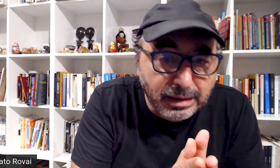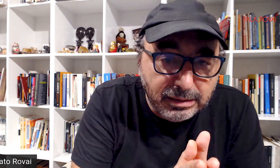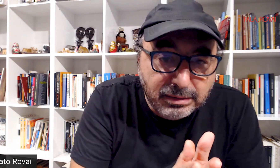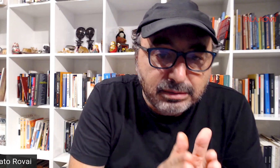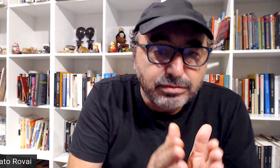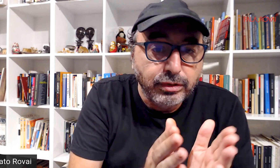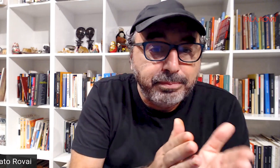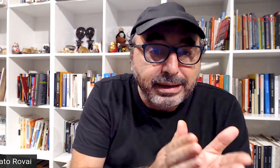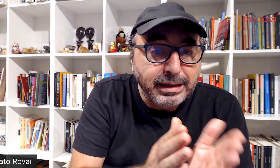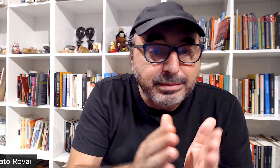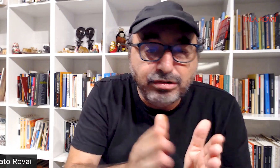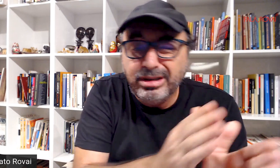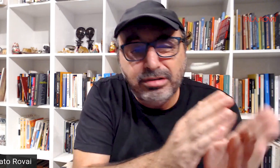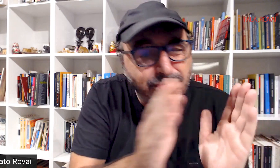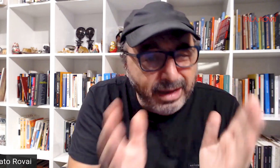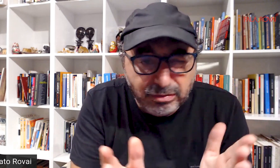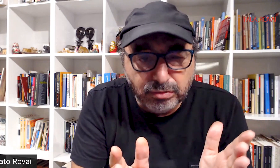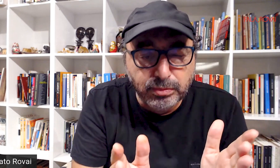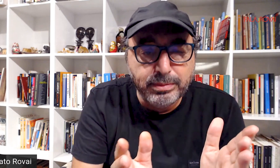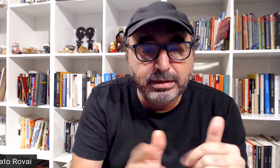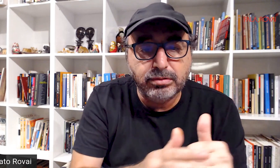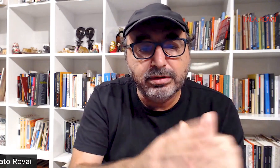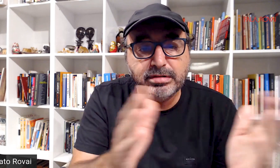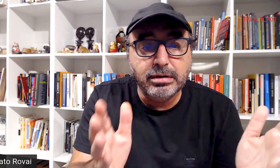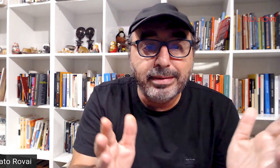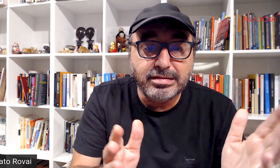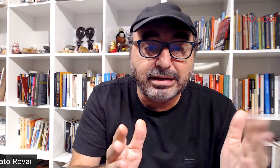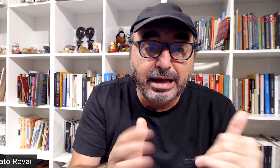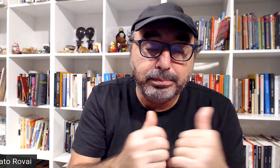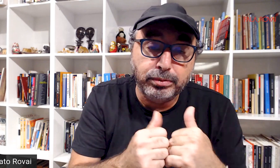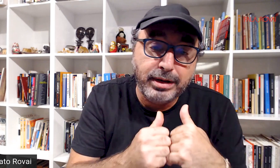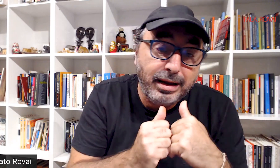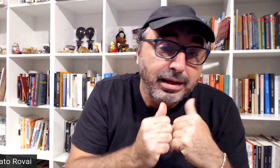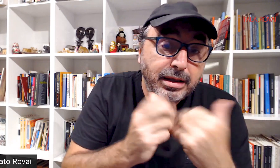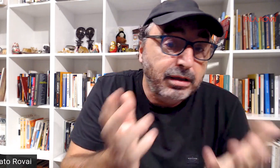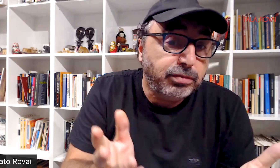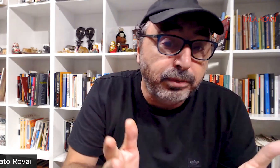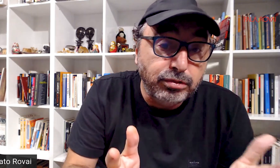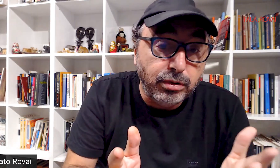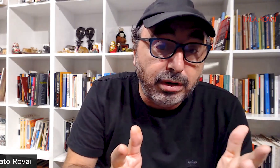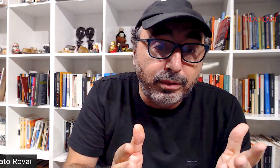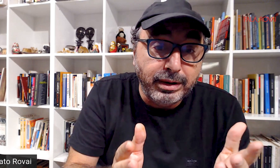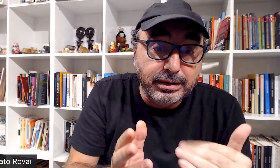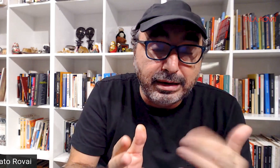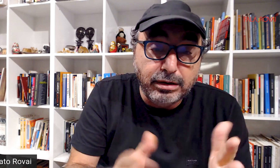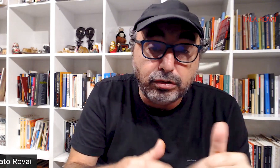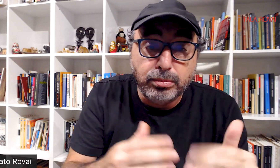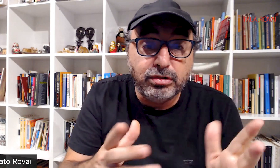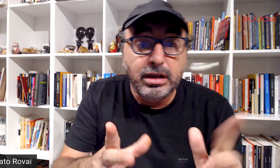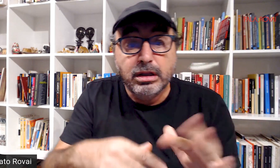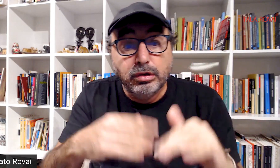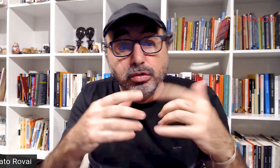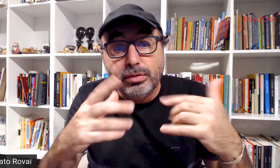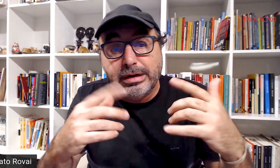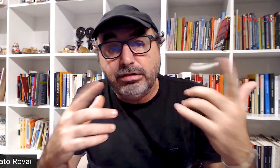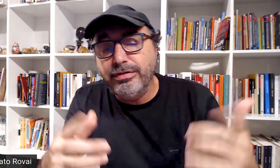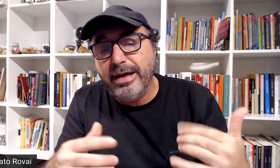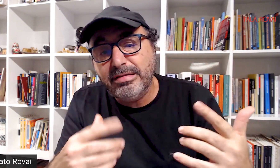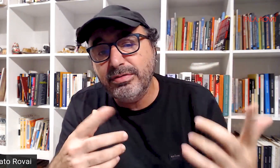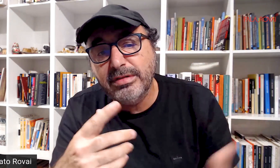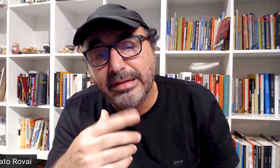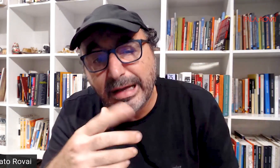como ela foi pega na mentira e diversos momentos e são mais claro porque ela responde ao Renan Calheiros como se